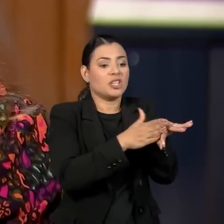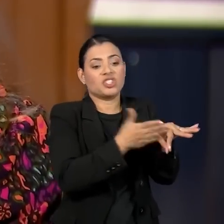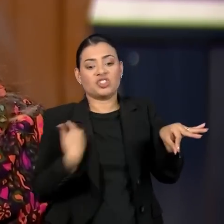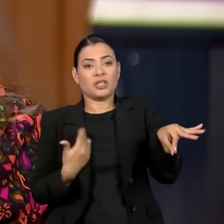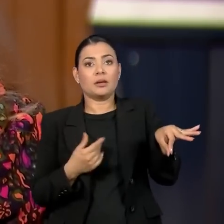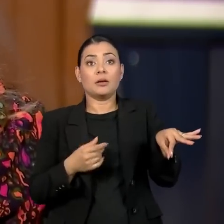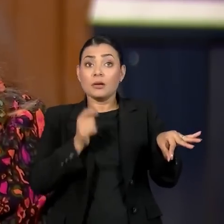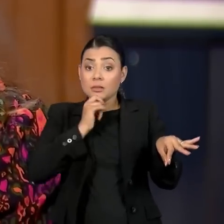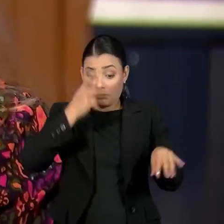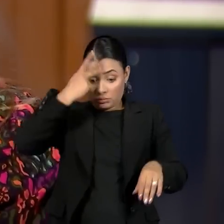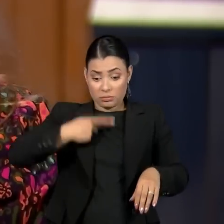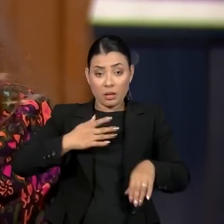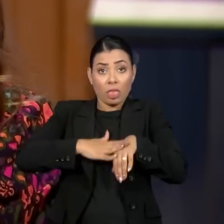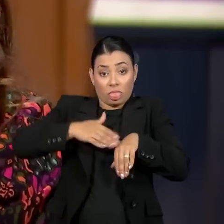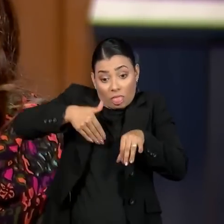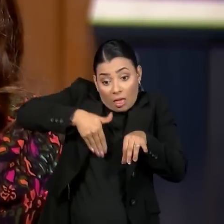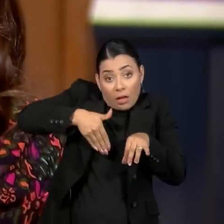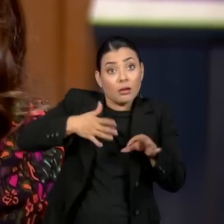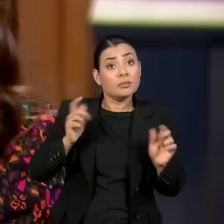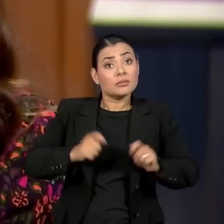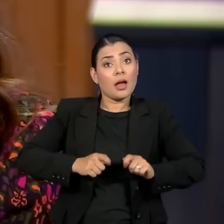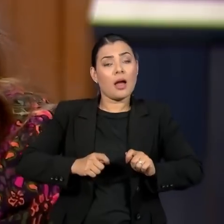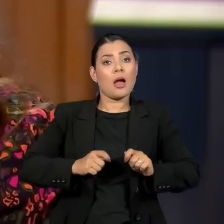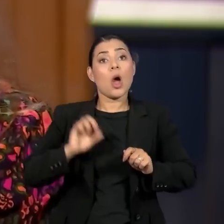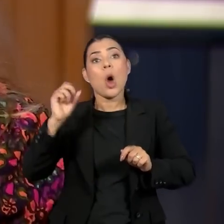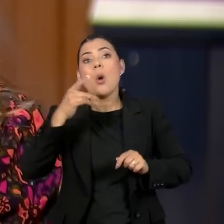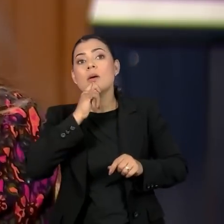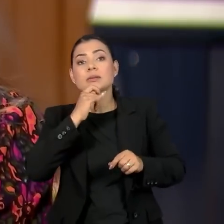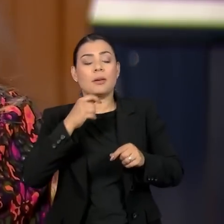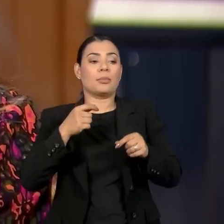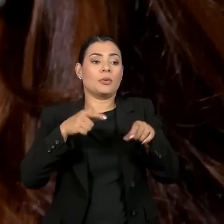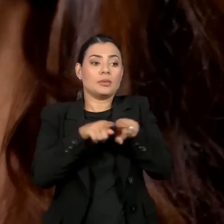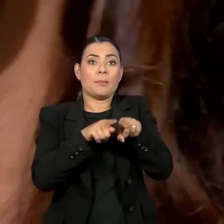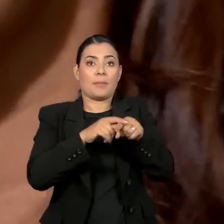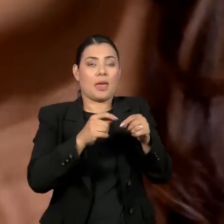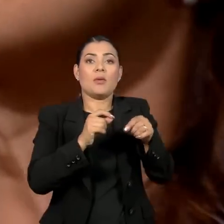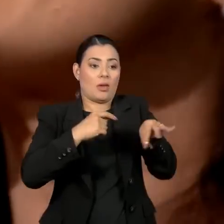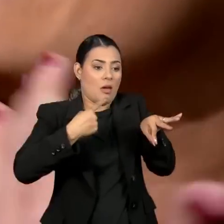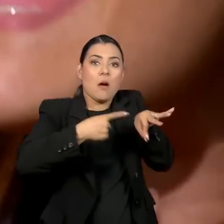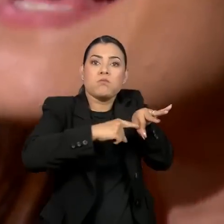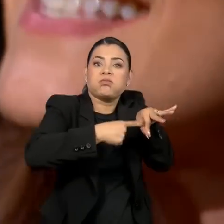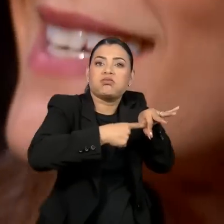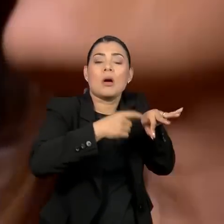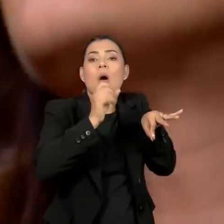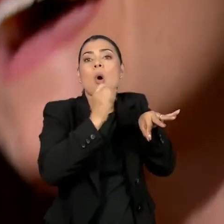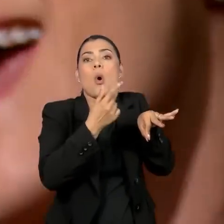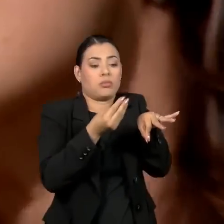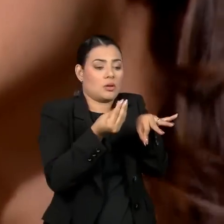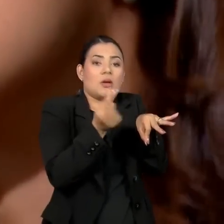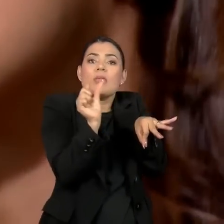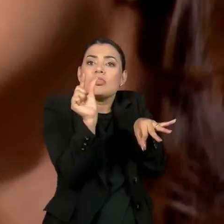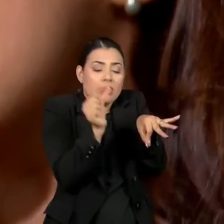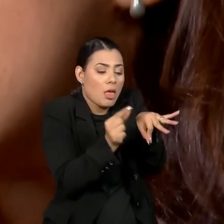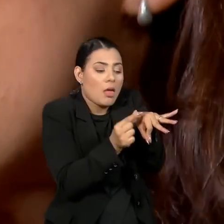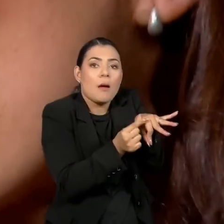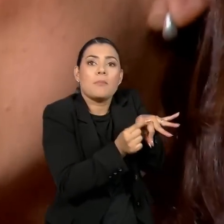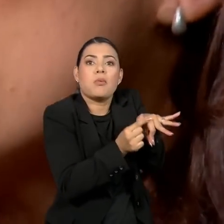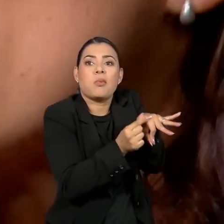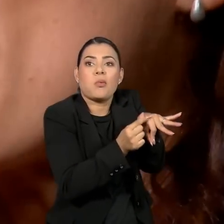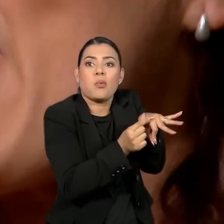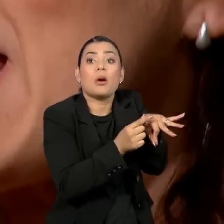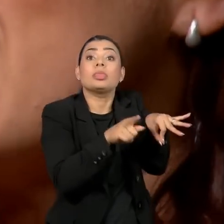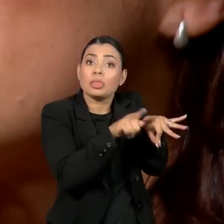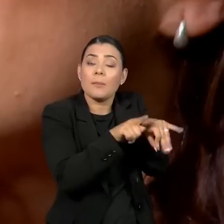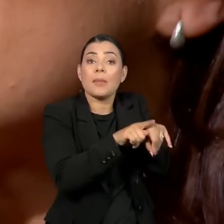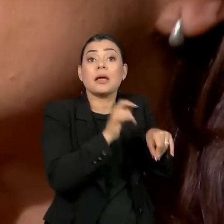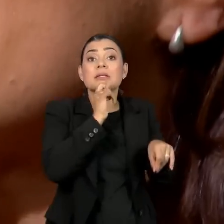tocar o próprio clitóris. Ou se vai usar um vibrador clitoriano, Isso né? deveria ser o Porque essa contrário. ideia de que eu e o